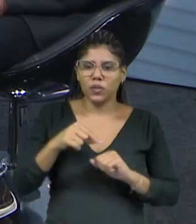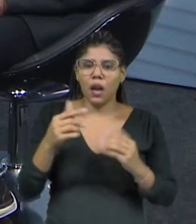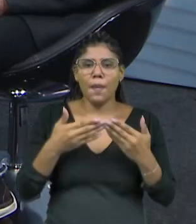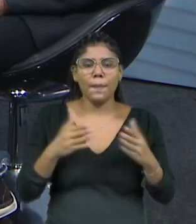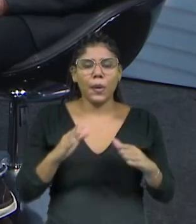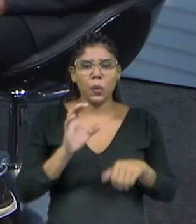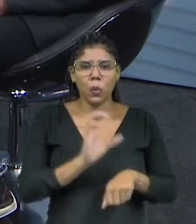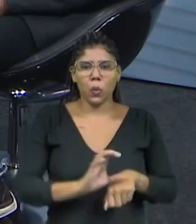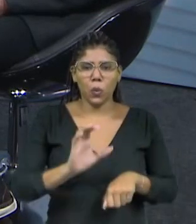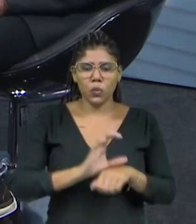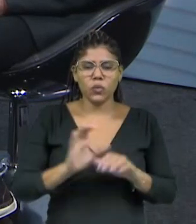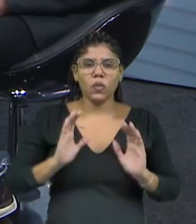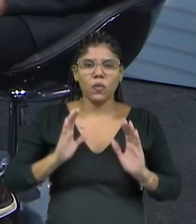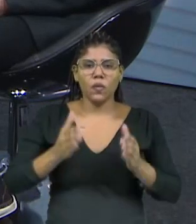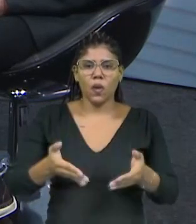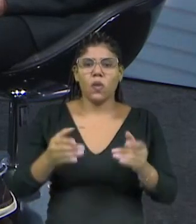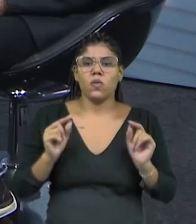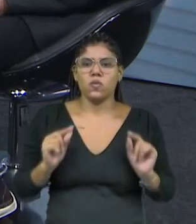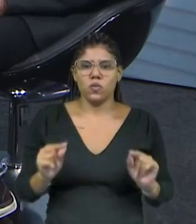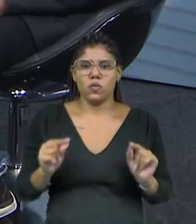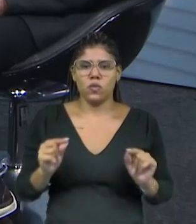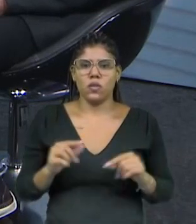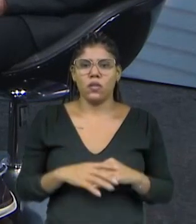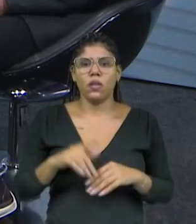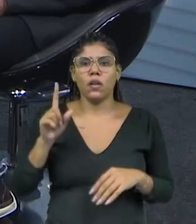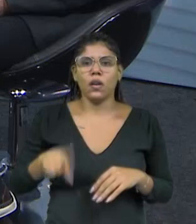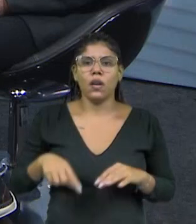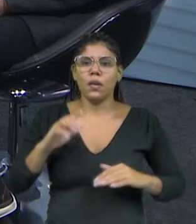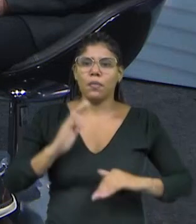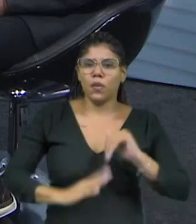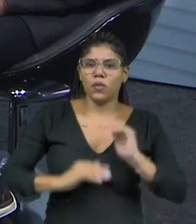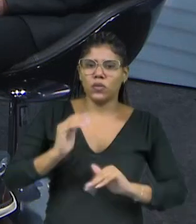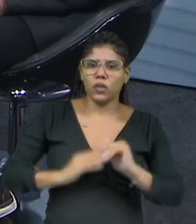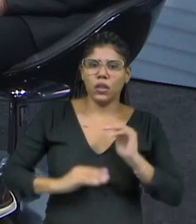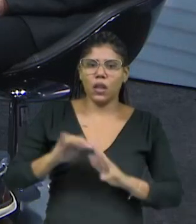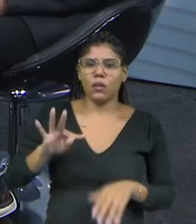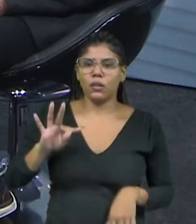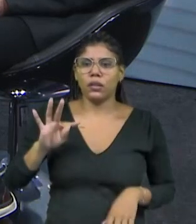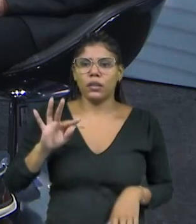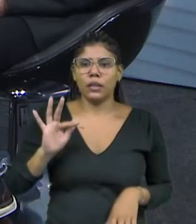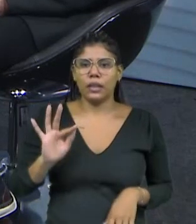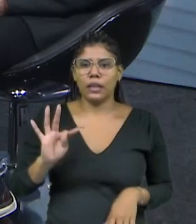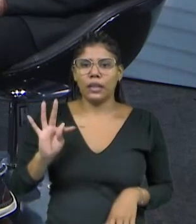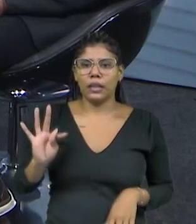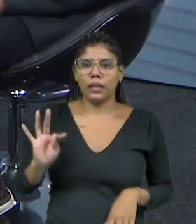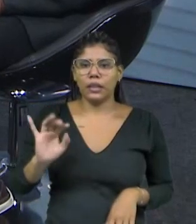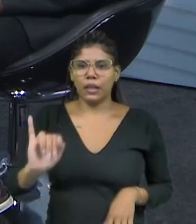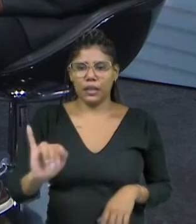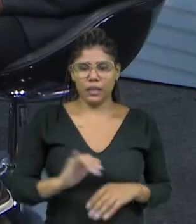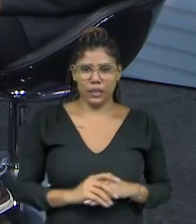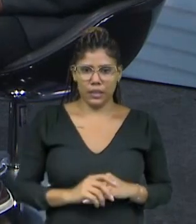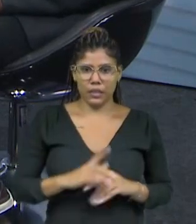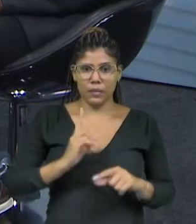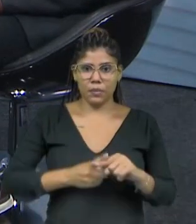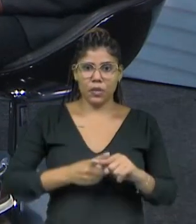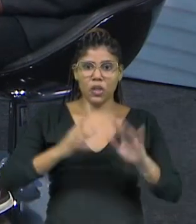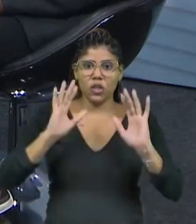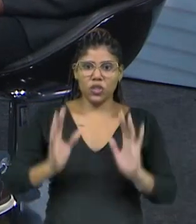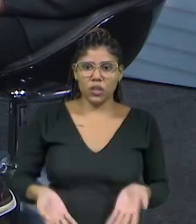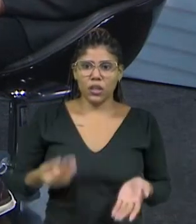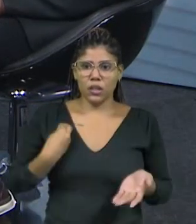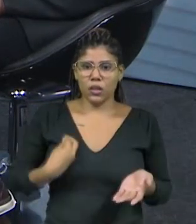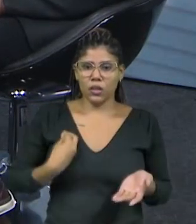cursos voltados para profissionais de TI, porque nesse mercado do que já está acontecendo, há